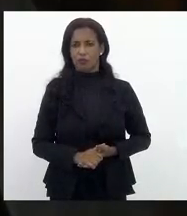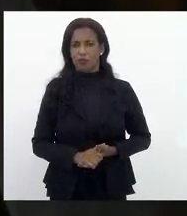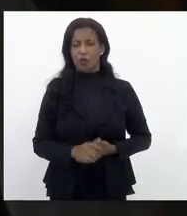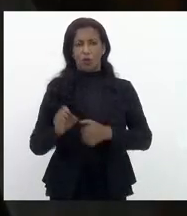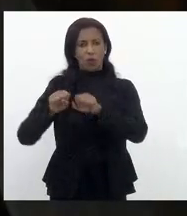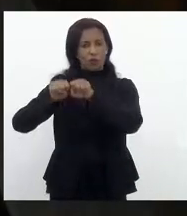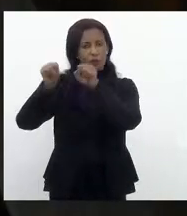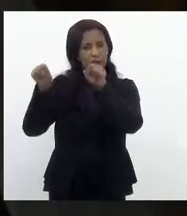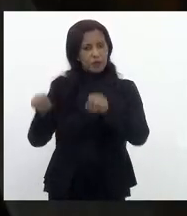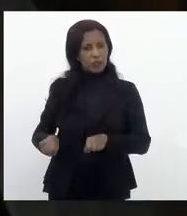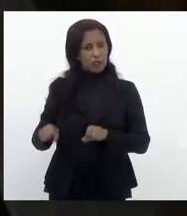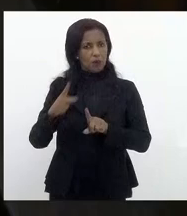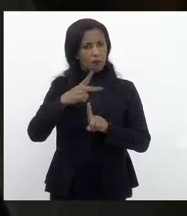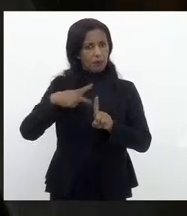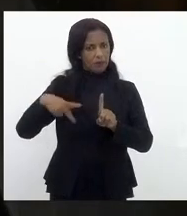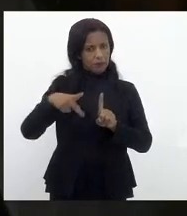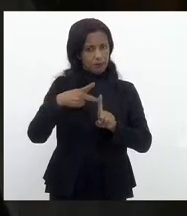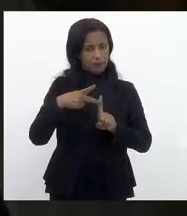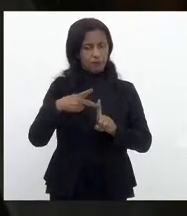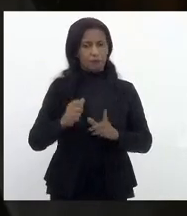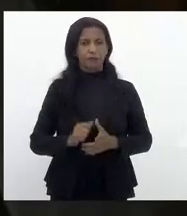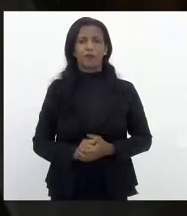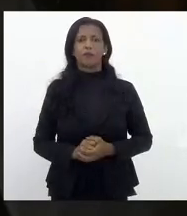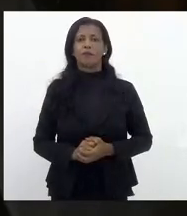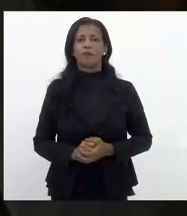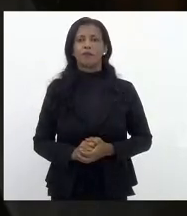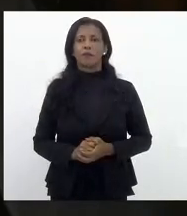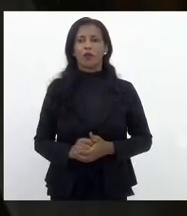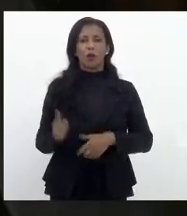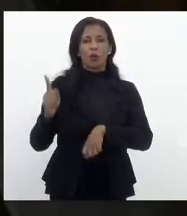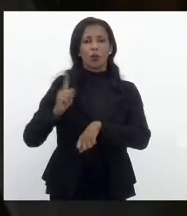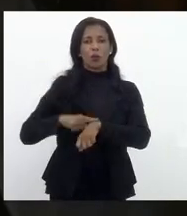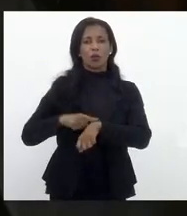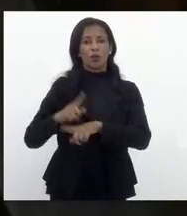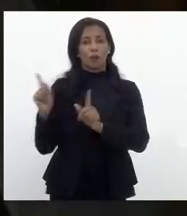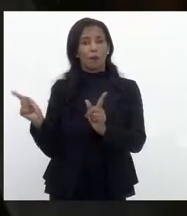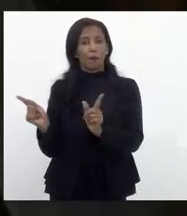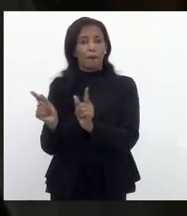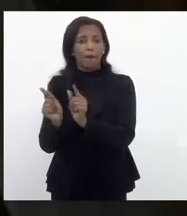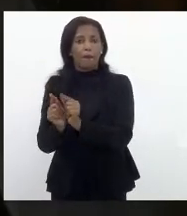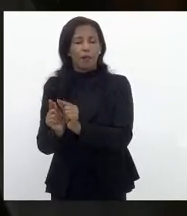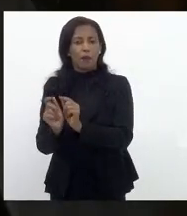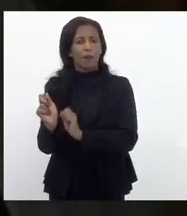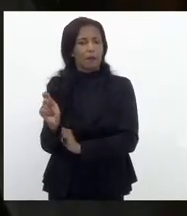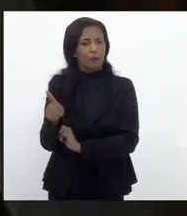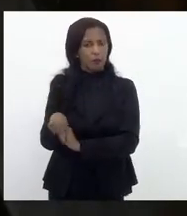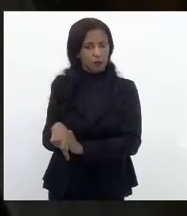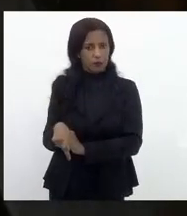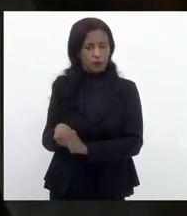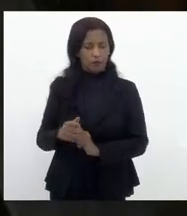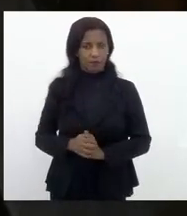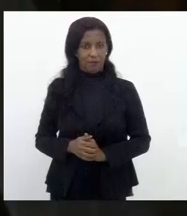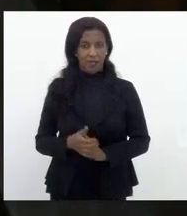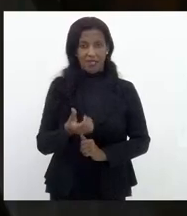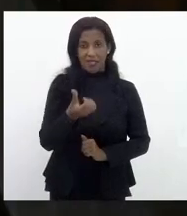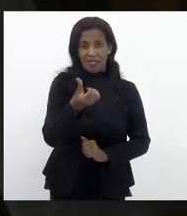sistema Previdenciário os tempos mínimos para se aposentar